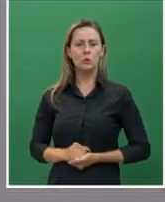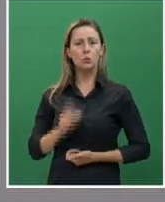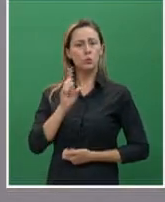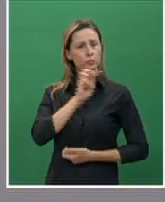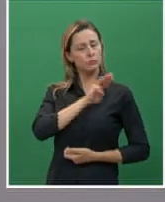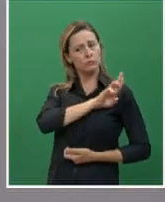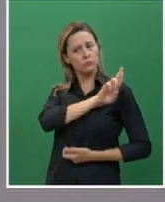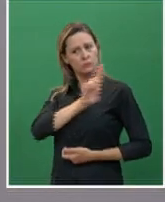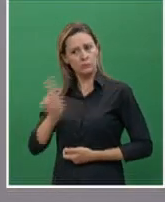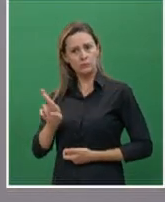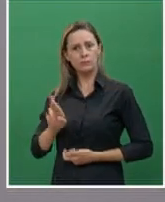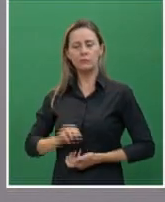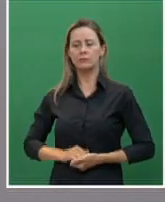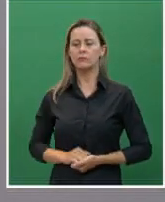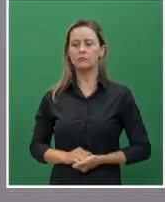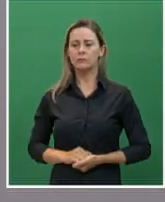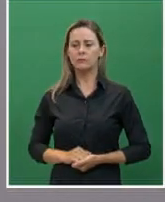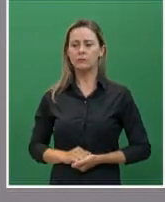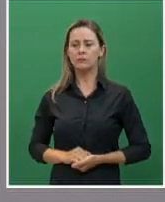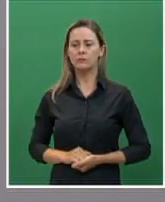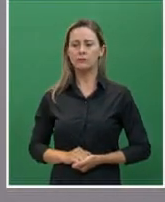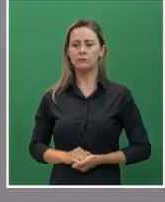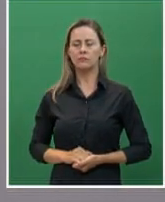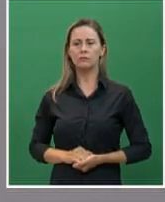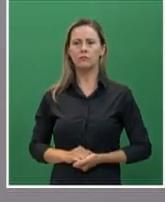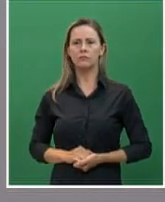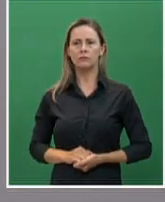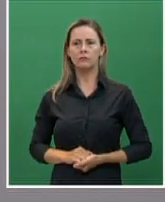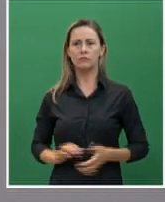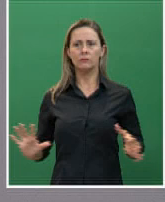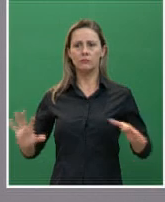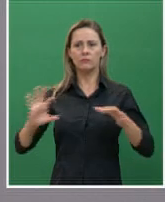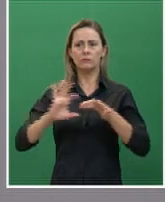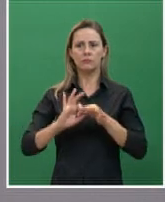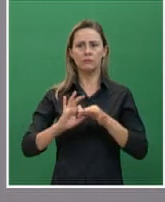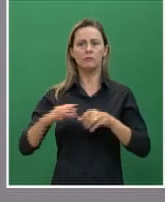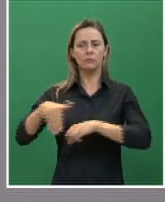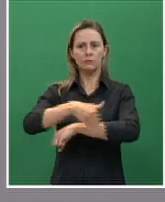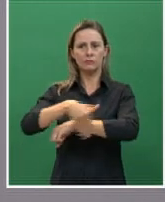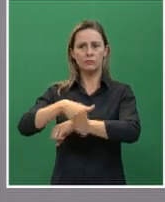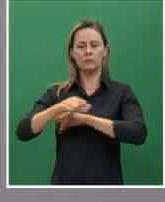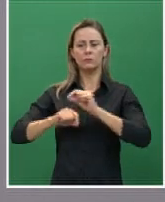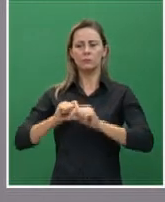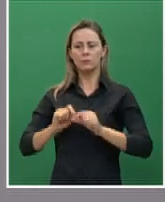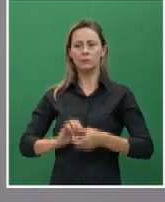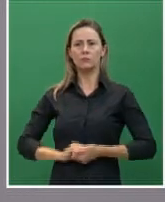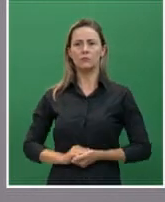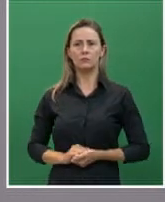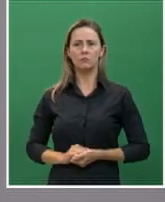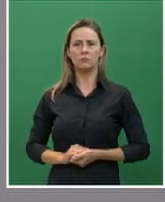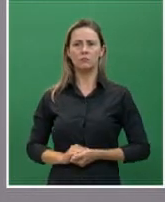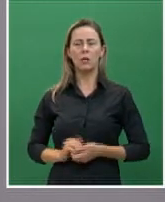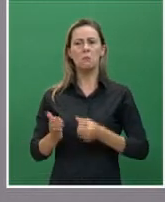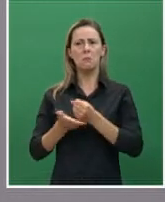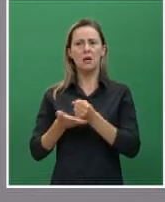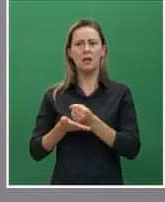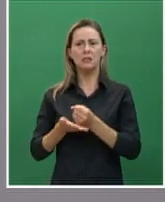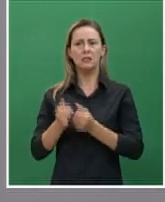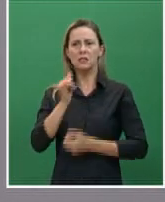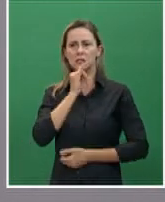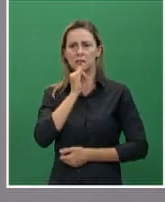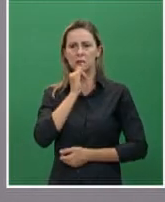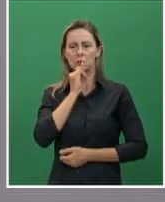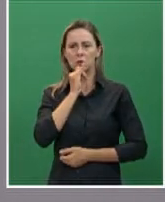a questão da ligação velha-garcia aqui é importante que sejam esclarecidos algum alguns aspectos que ela pode parecer contrário departamento de Geologia